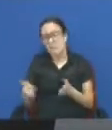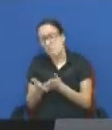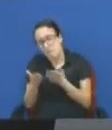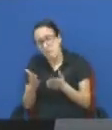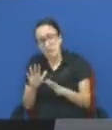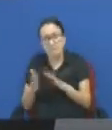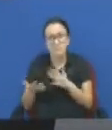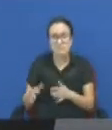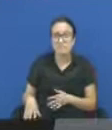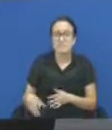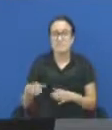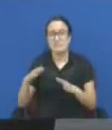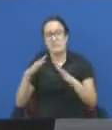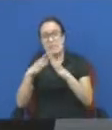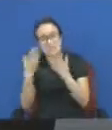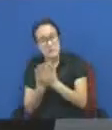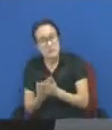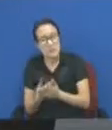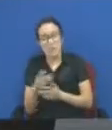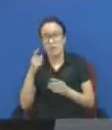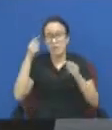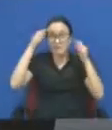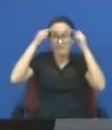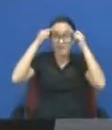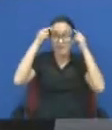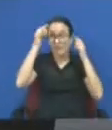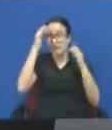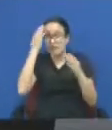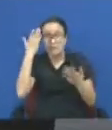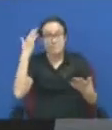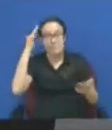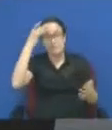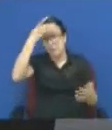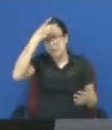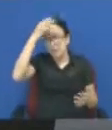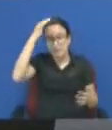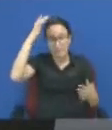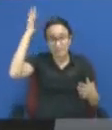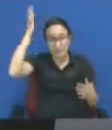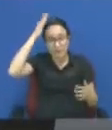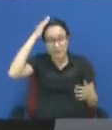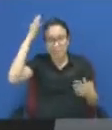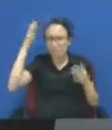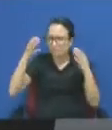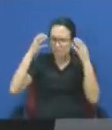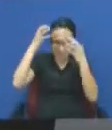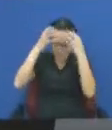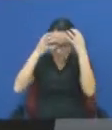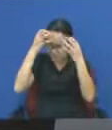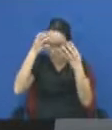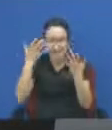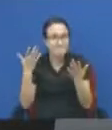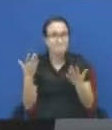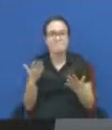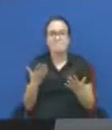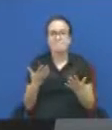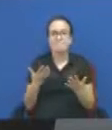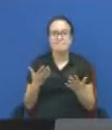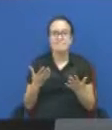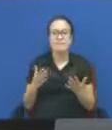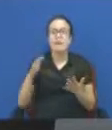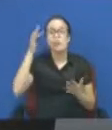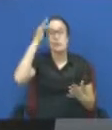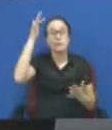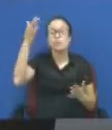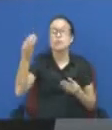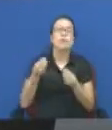gente vê o adolescente que ele pode se tornar, e o adulto jovem e o adulto trabalhador que ele pode se tornar.